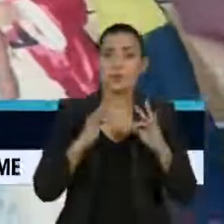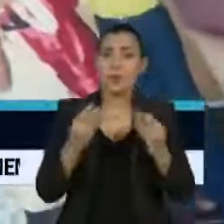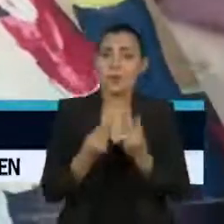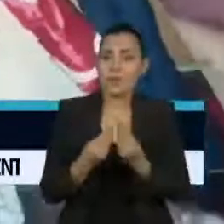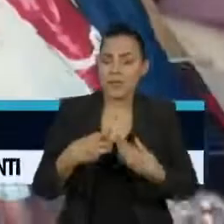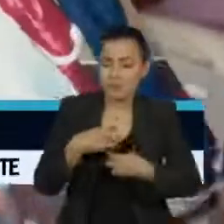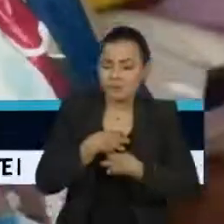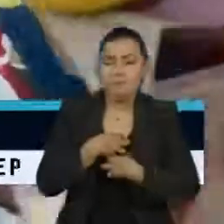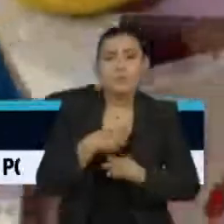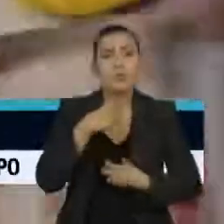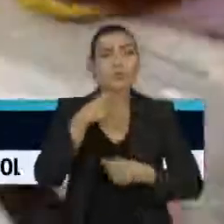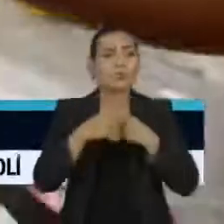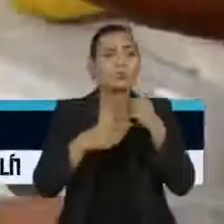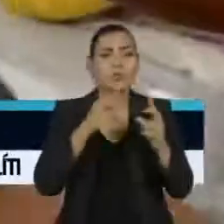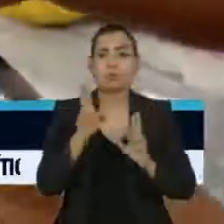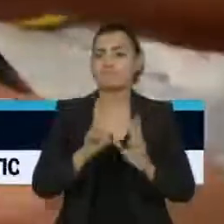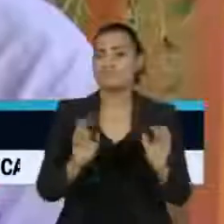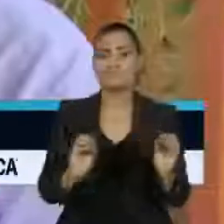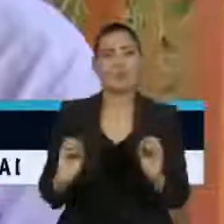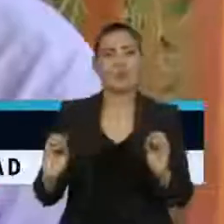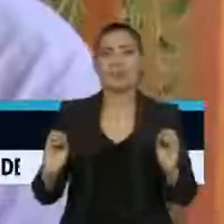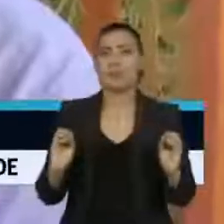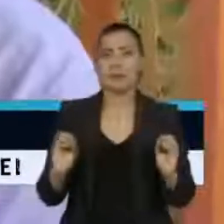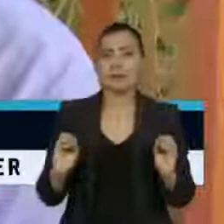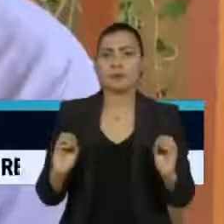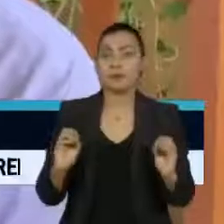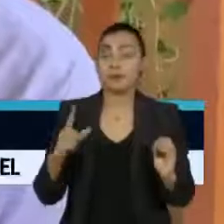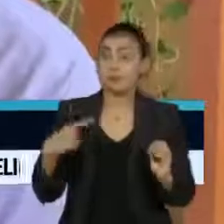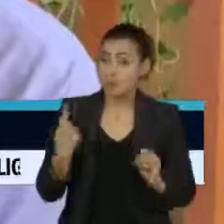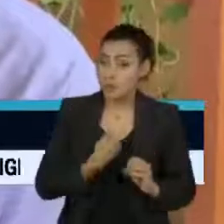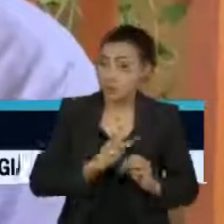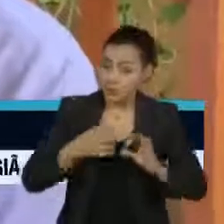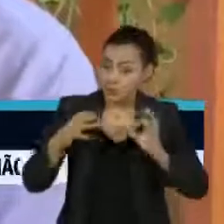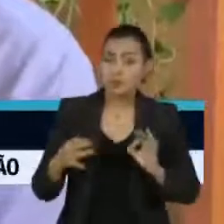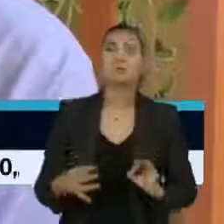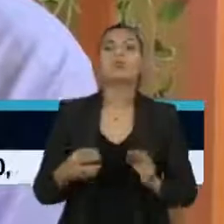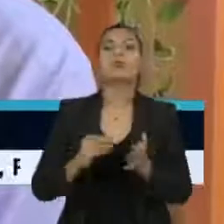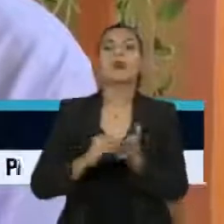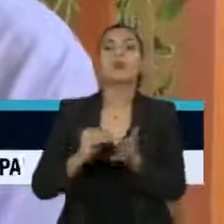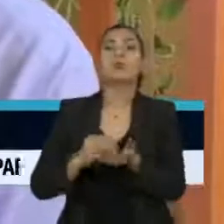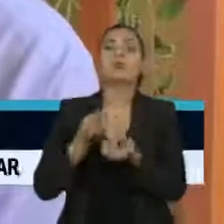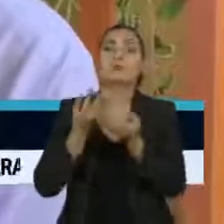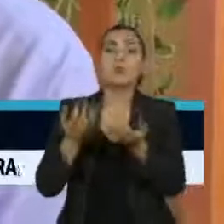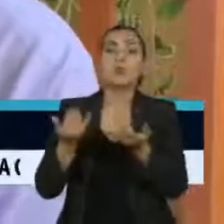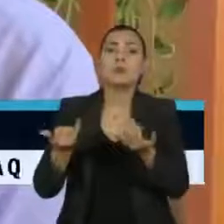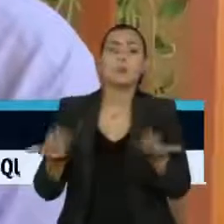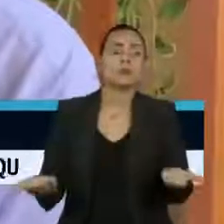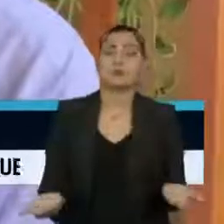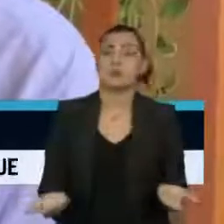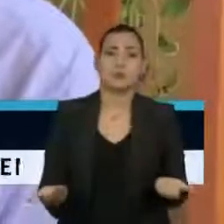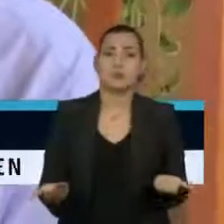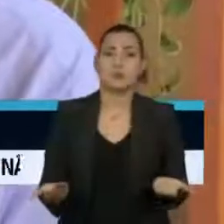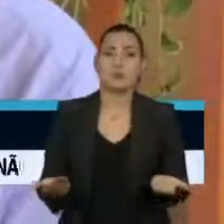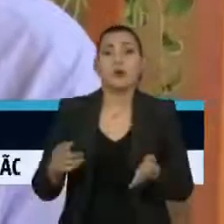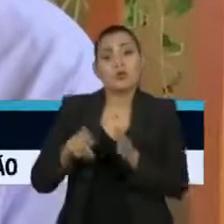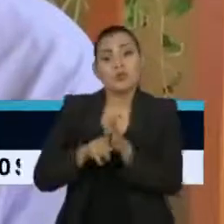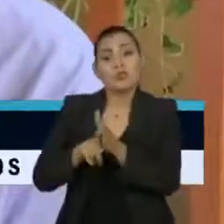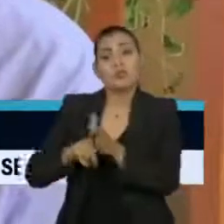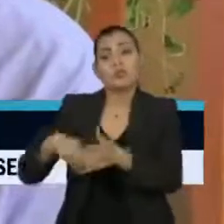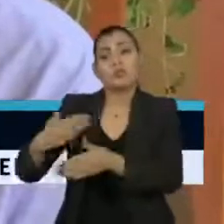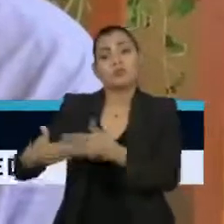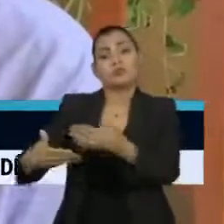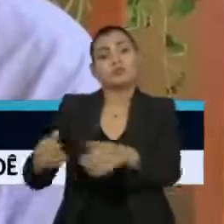têm mais dúvidas do que respostas. O que a gente tem de informações é que o inquérito está